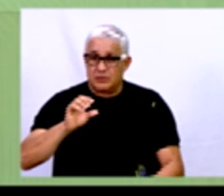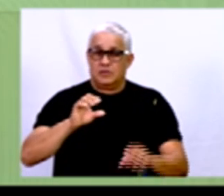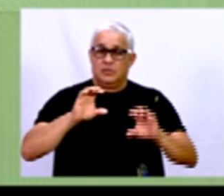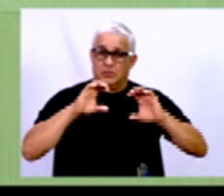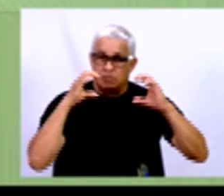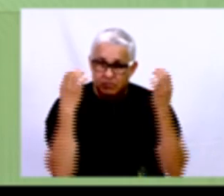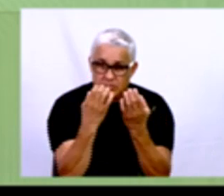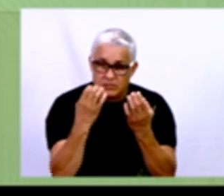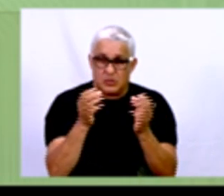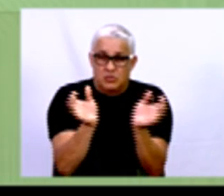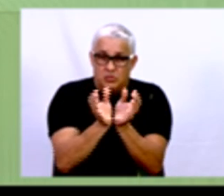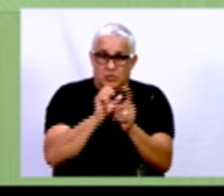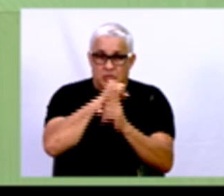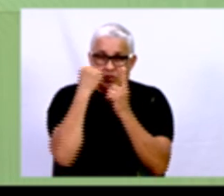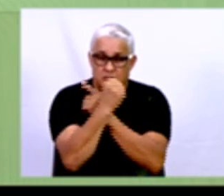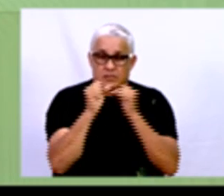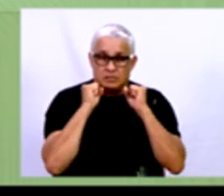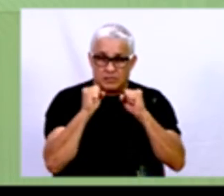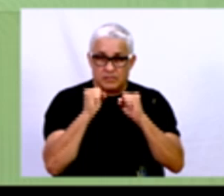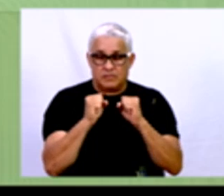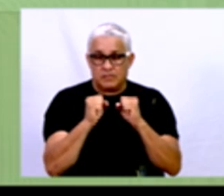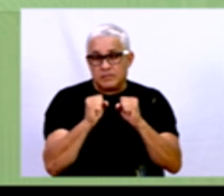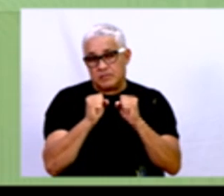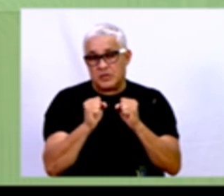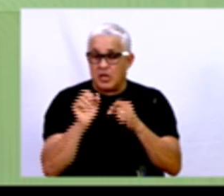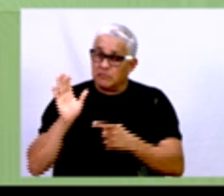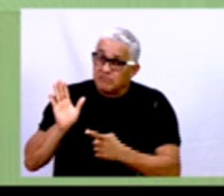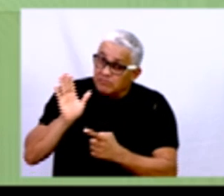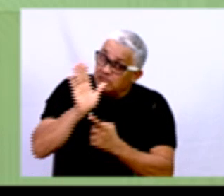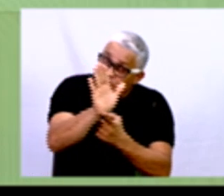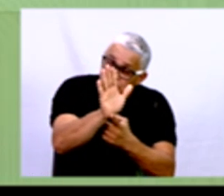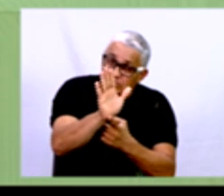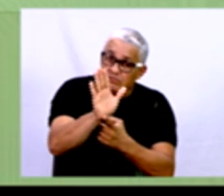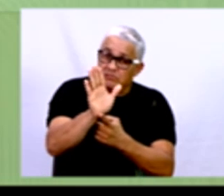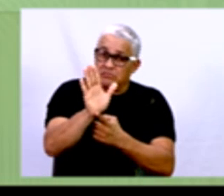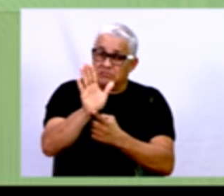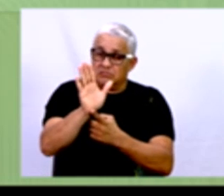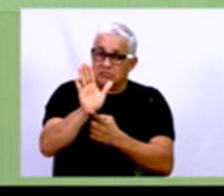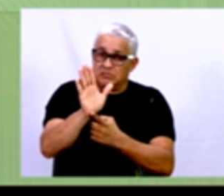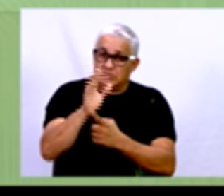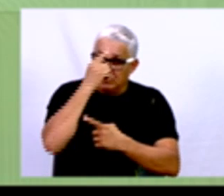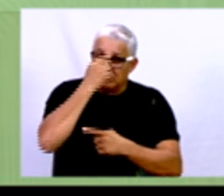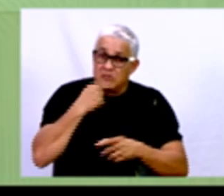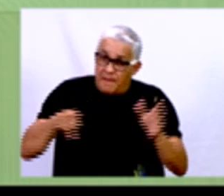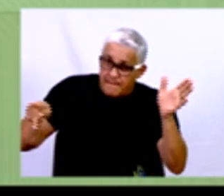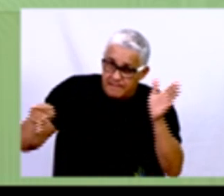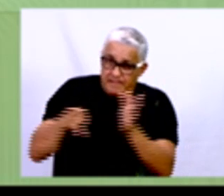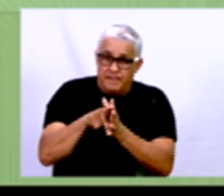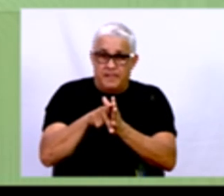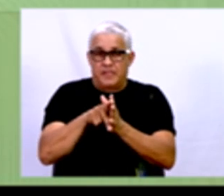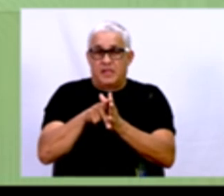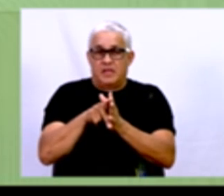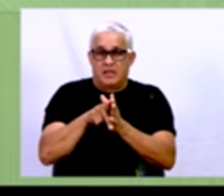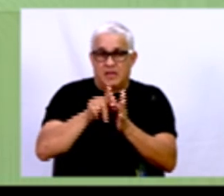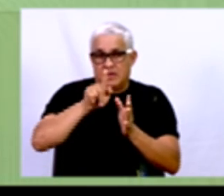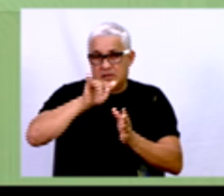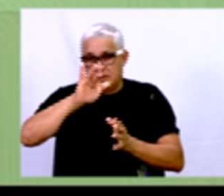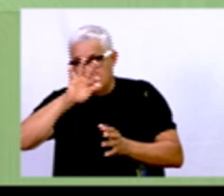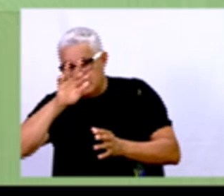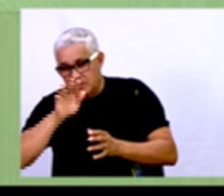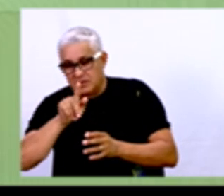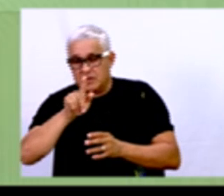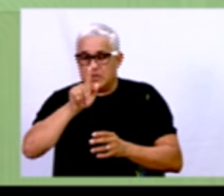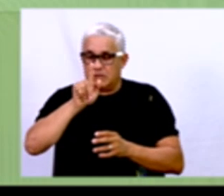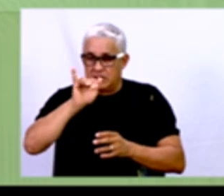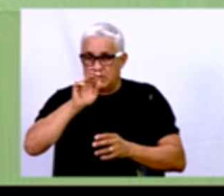grupo social pode apresentar, imprimir as suas características próprias, as gírias. E nós vamos